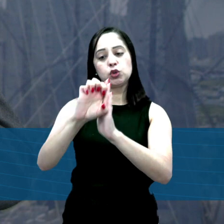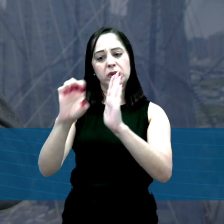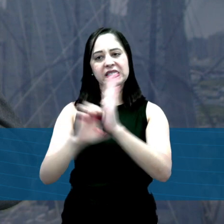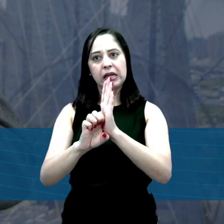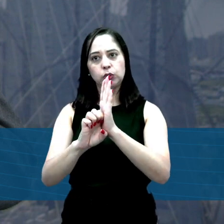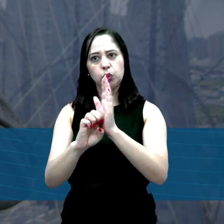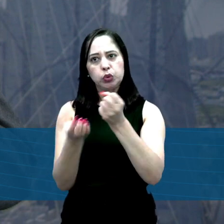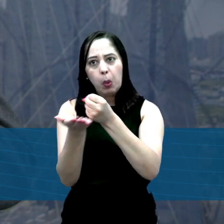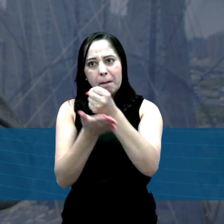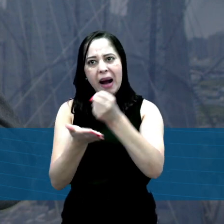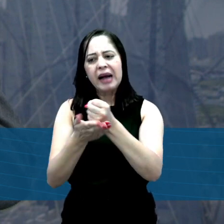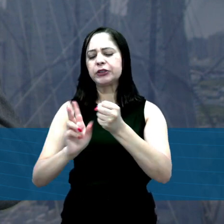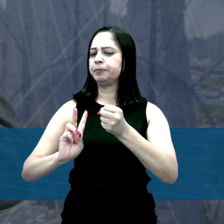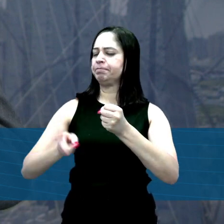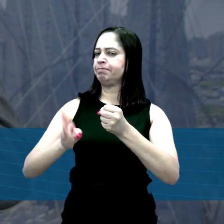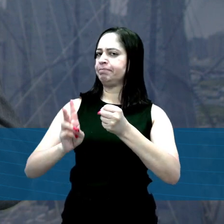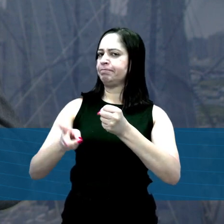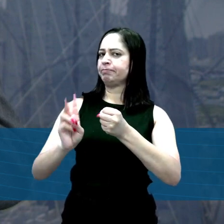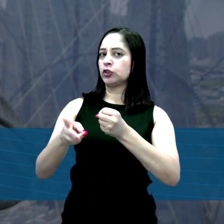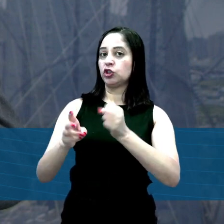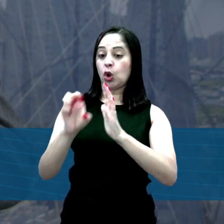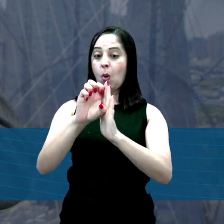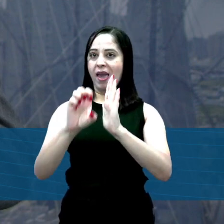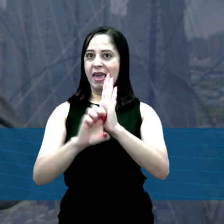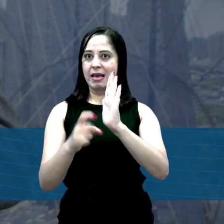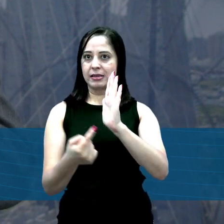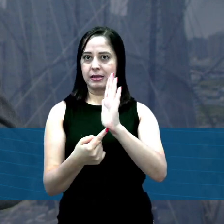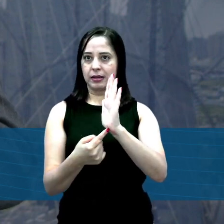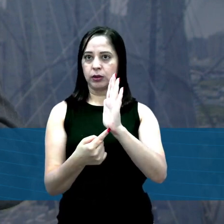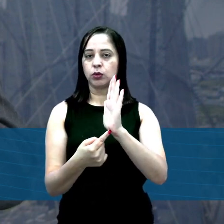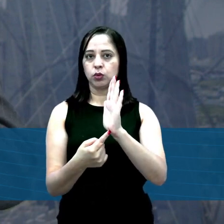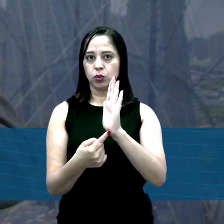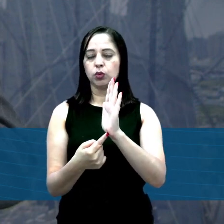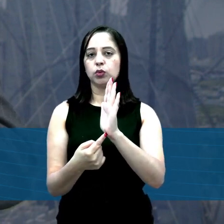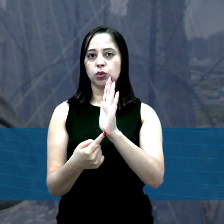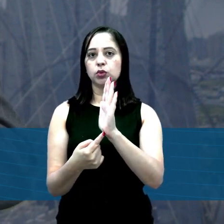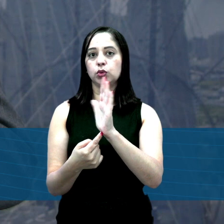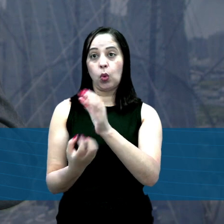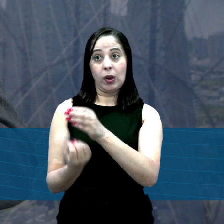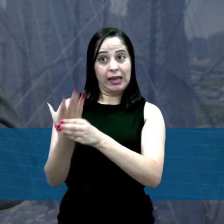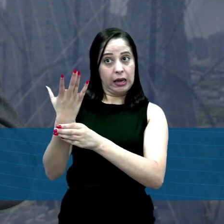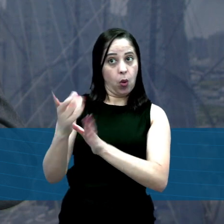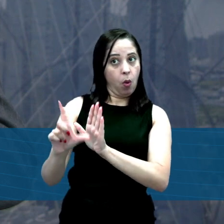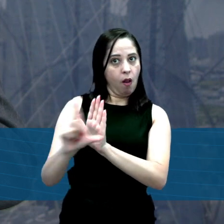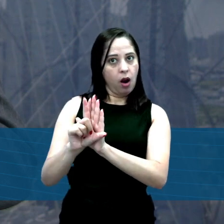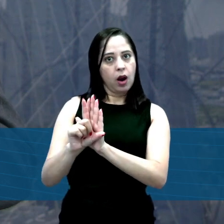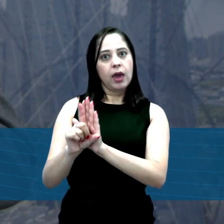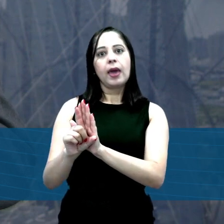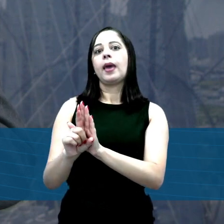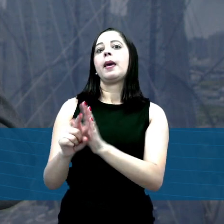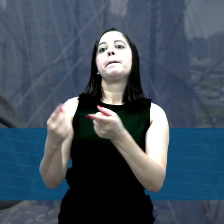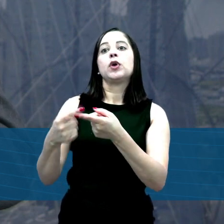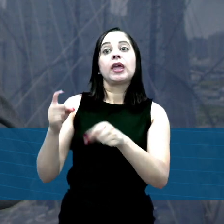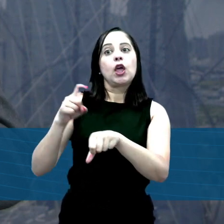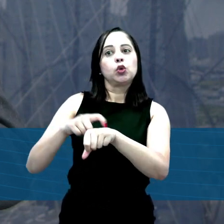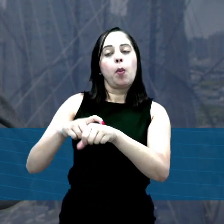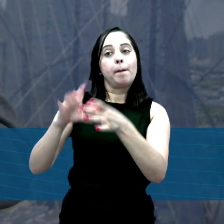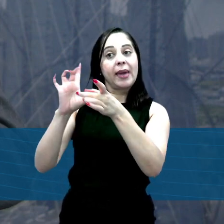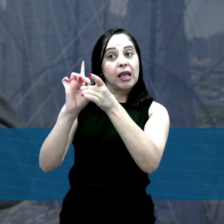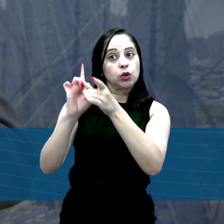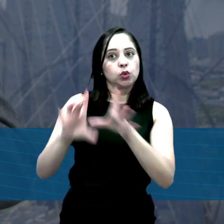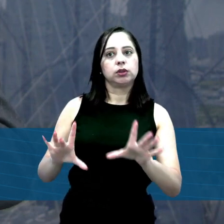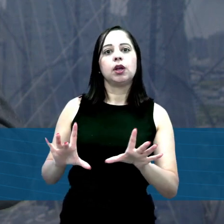Estatuto continua a mesma. E é um Estatuto que entrou num momento também, né, de nova